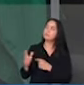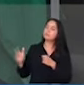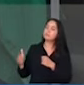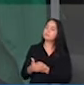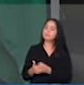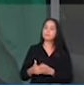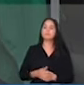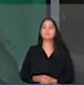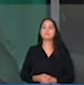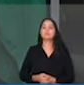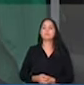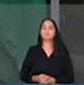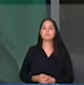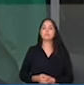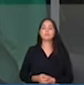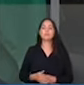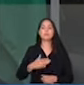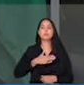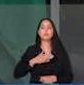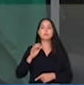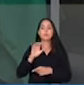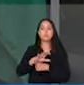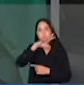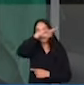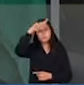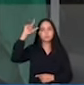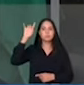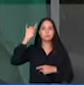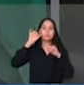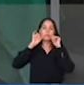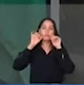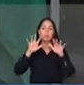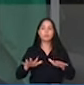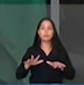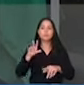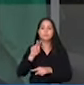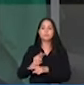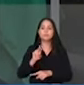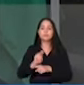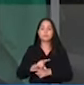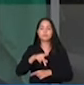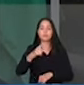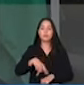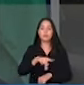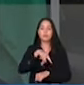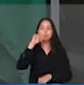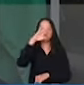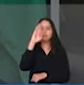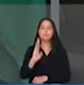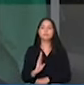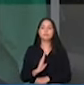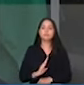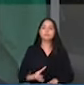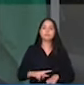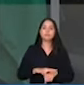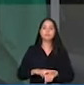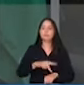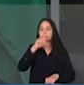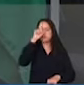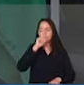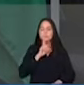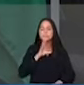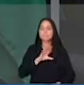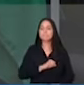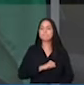bênçãos o meu querido Estado do Mato Grosso e Esta Nação Verde amarela que eu tanto amo muito